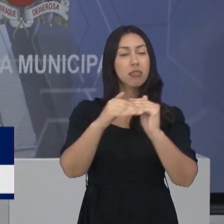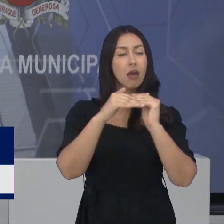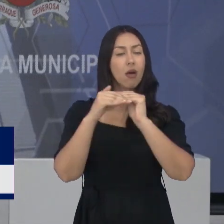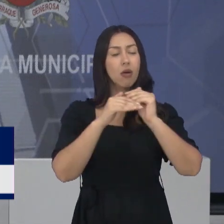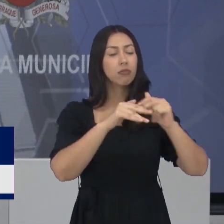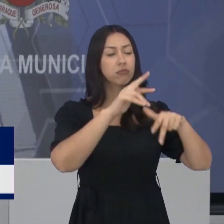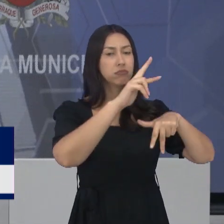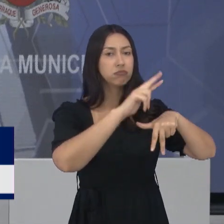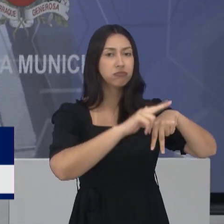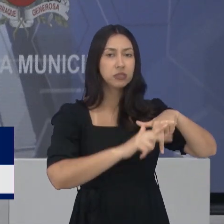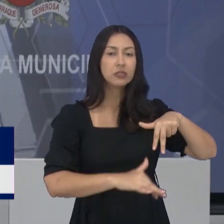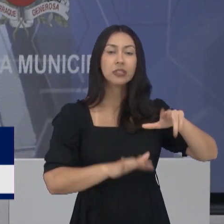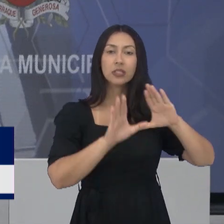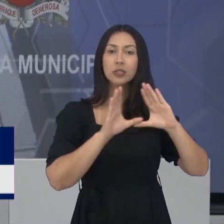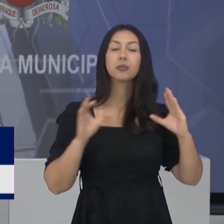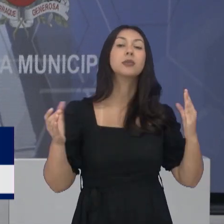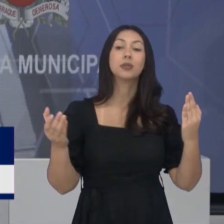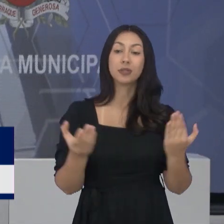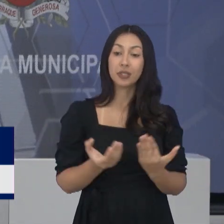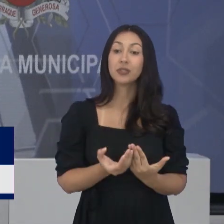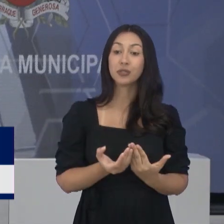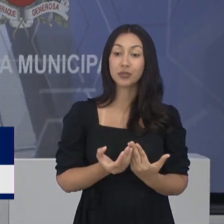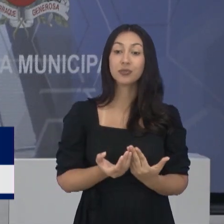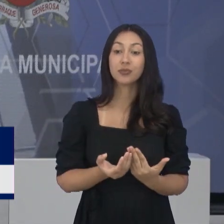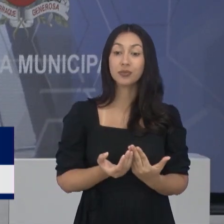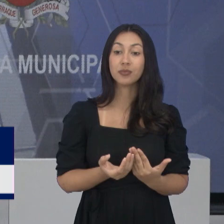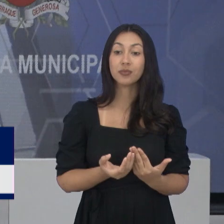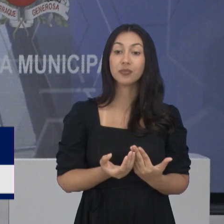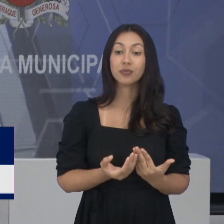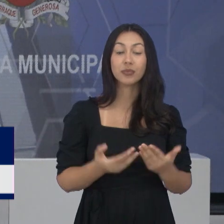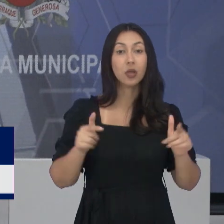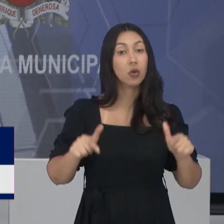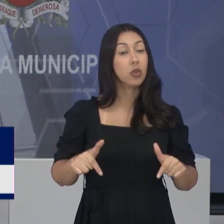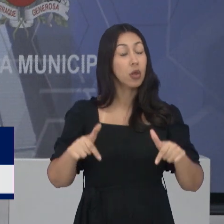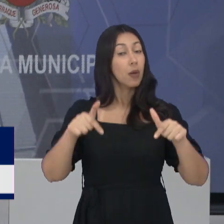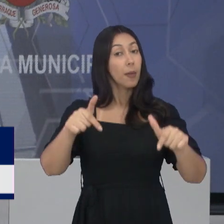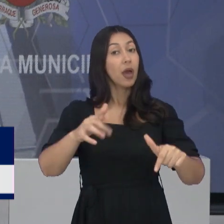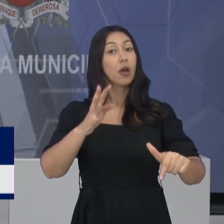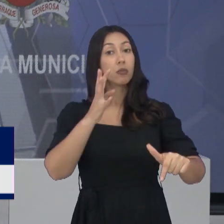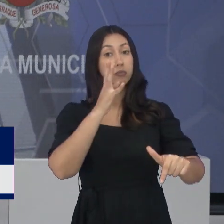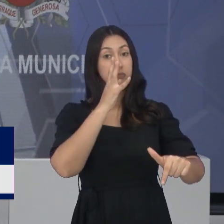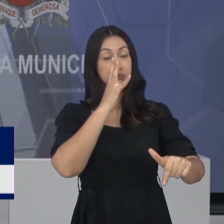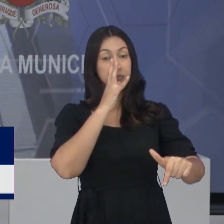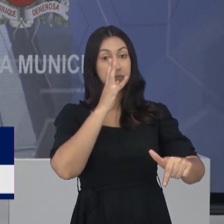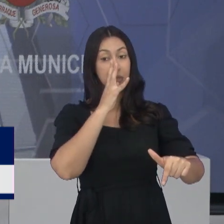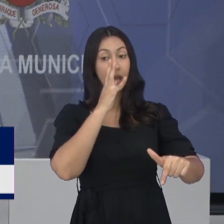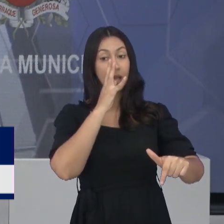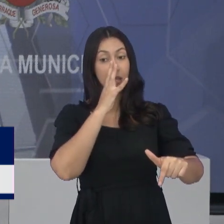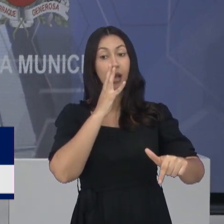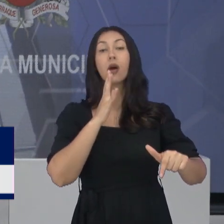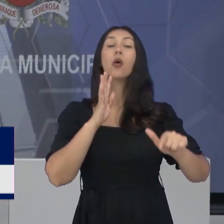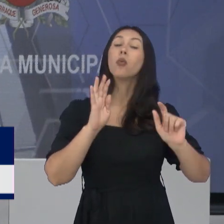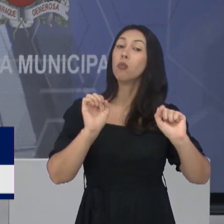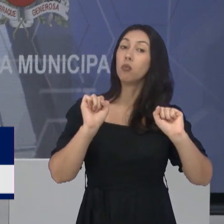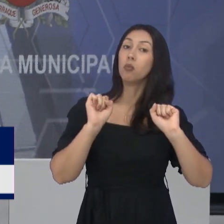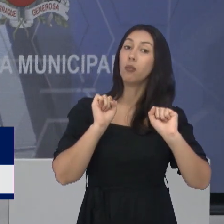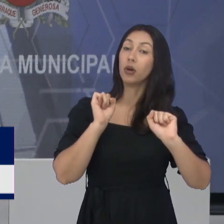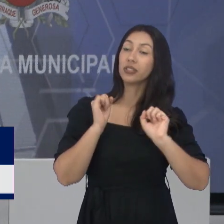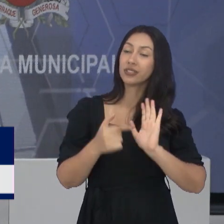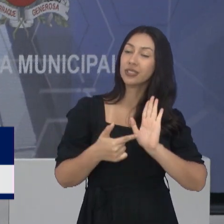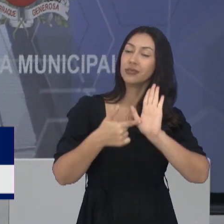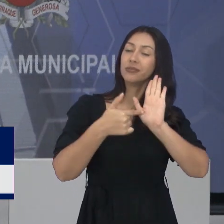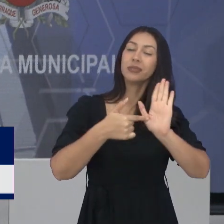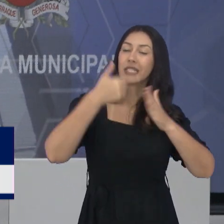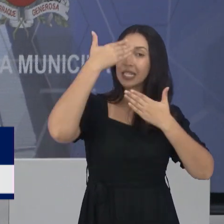gênero em nossa comunidade. Que esse diploma de reconhecimento público seja um símbolo de gratidão